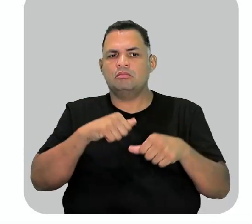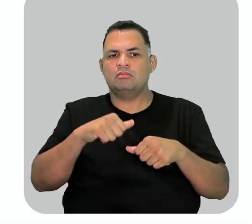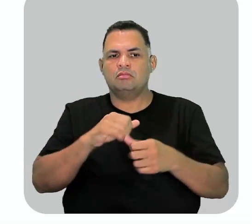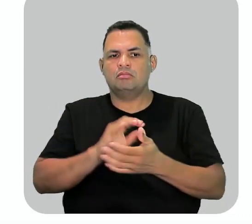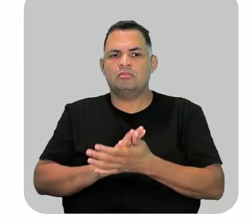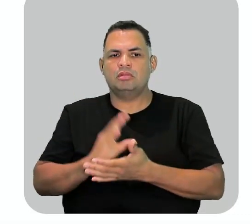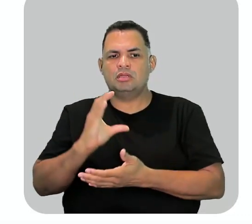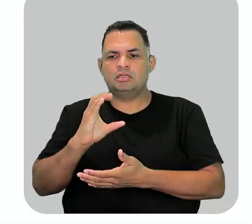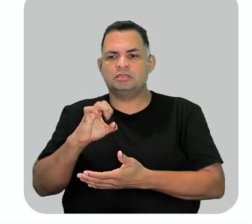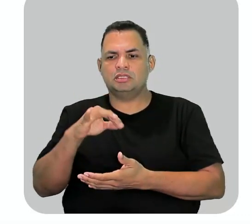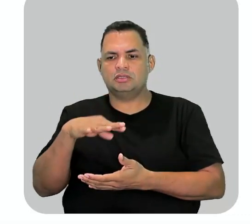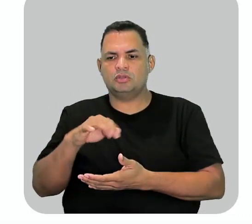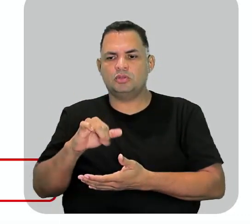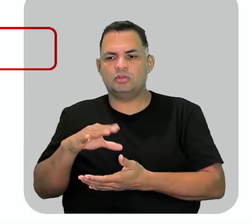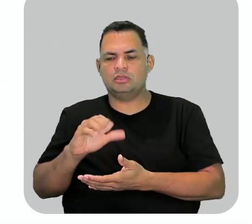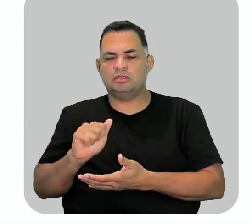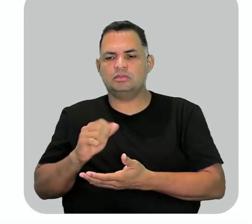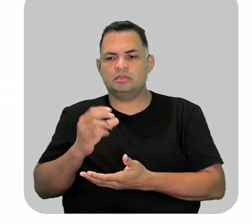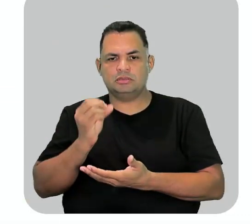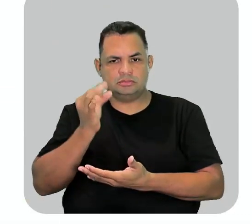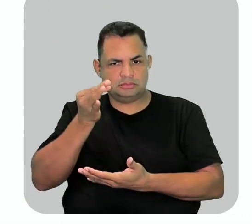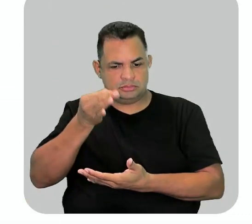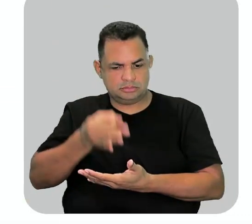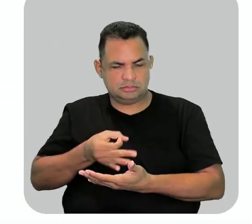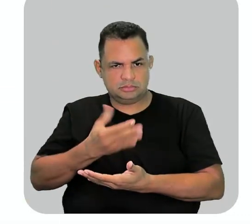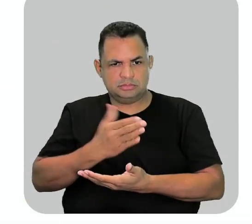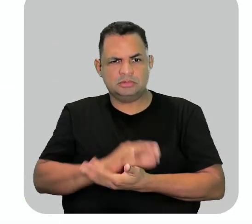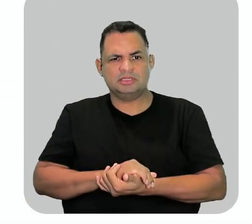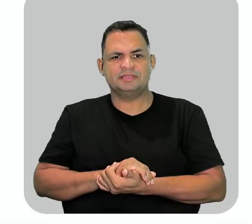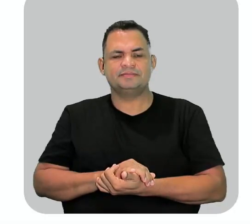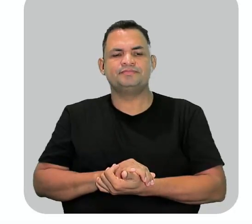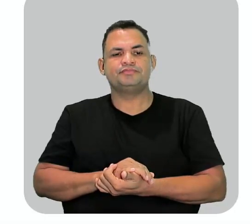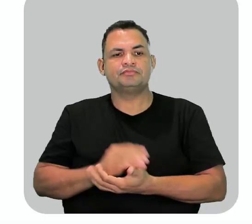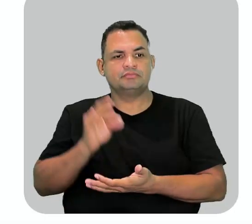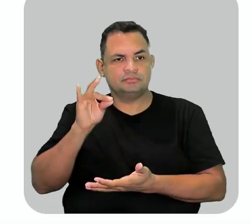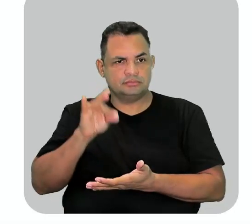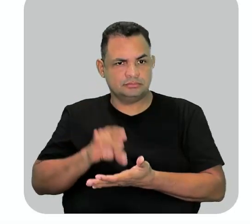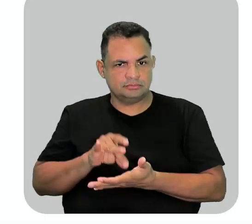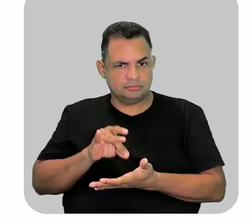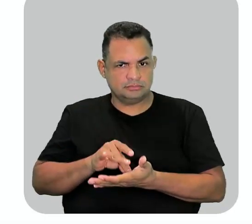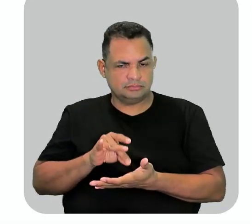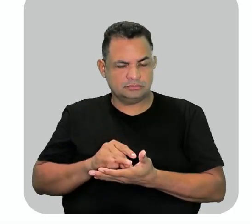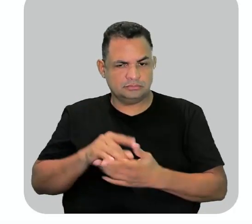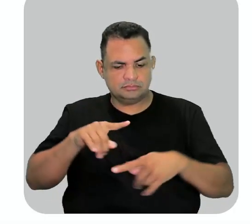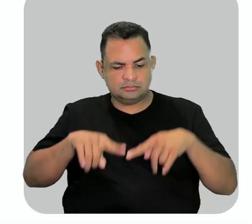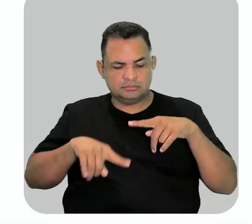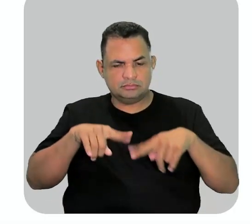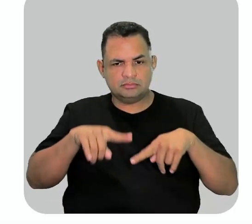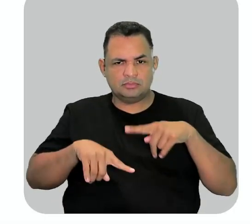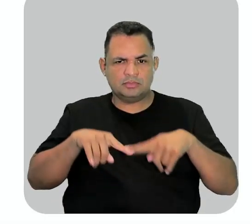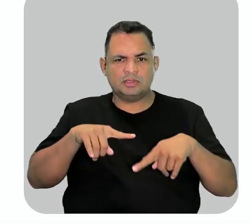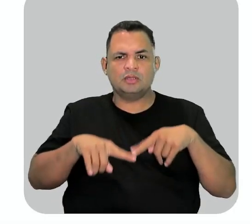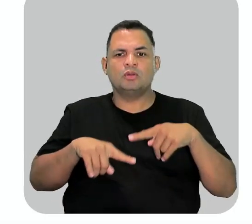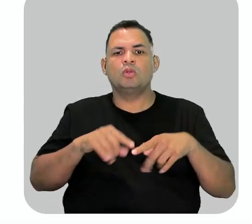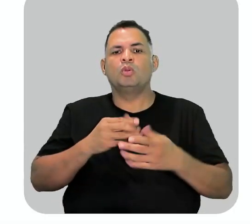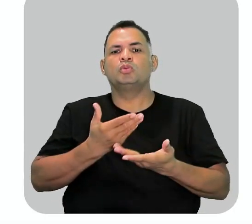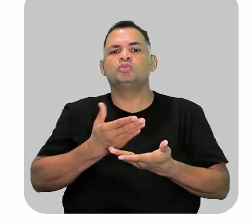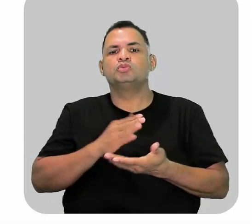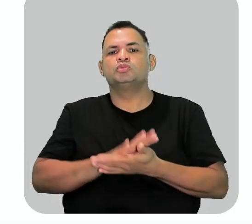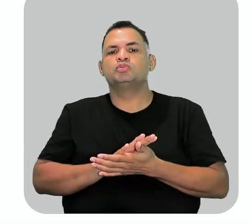uma cetona. Tá correto. A propanona, de fato, ela é um produto da oxidação